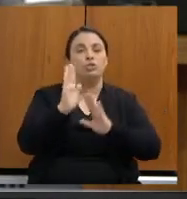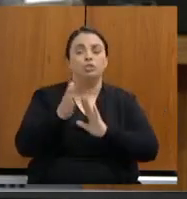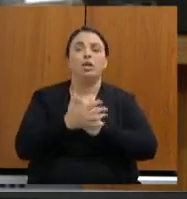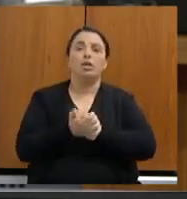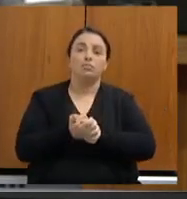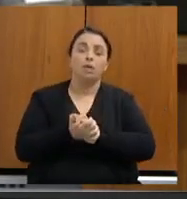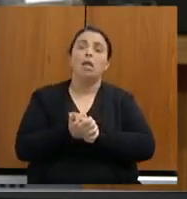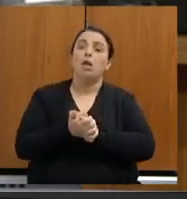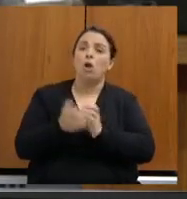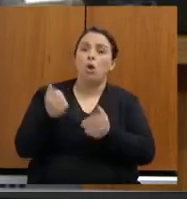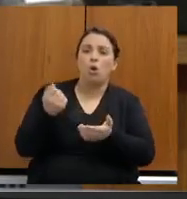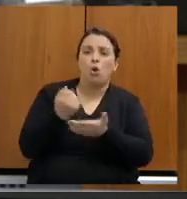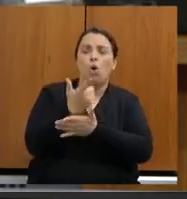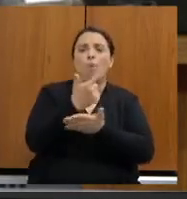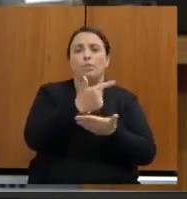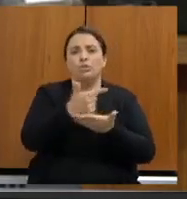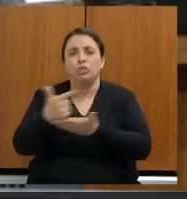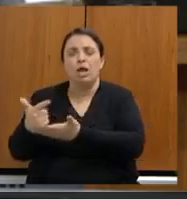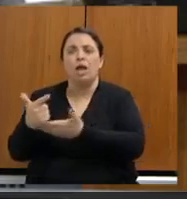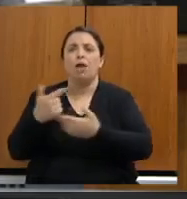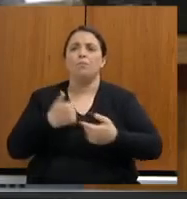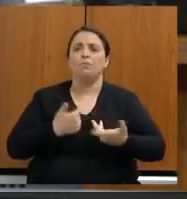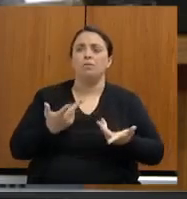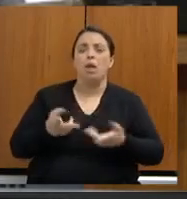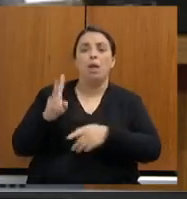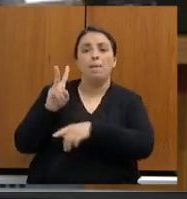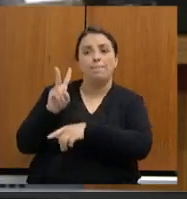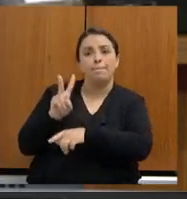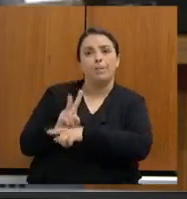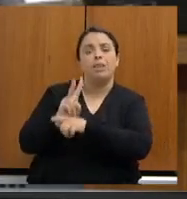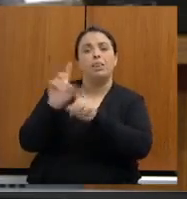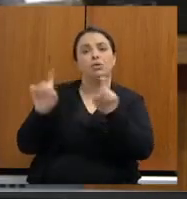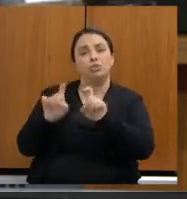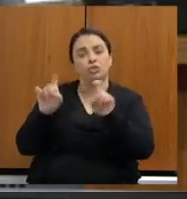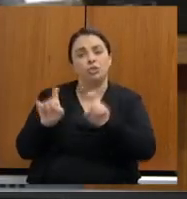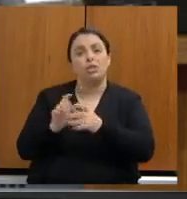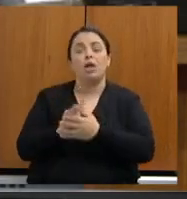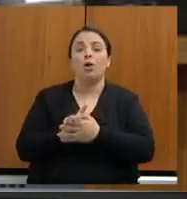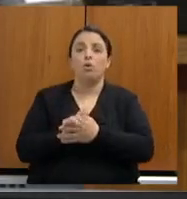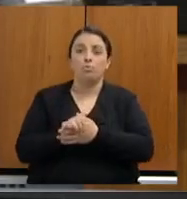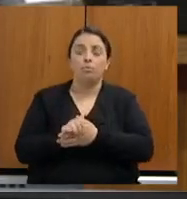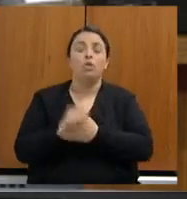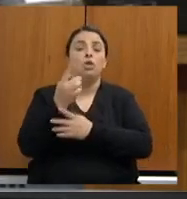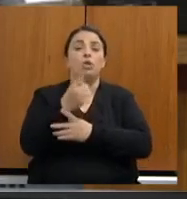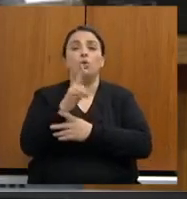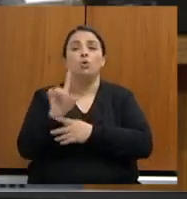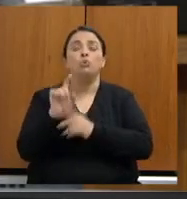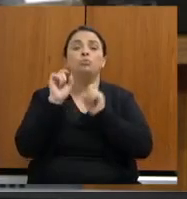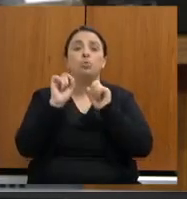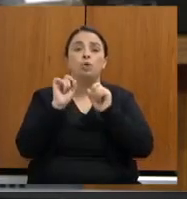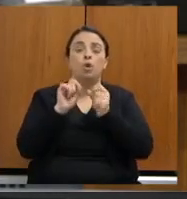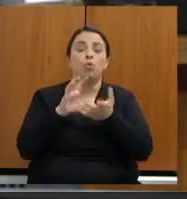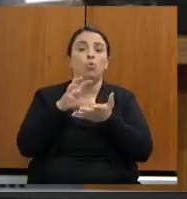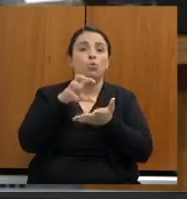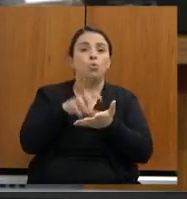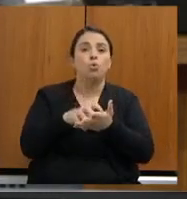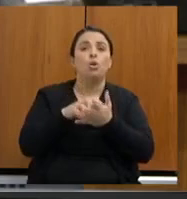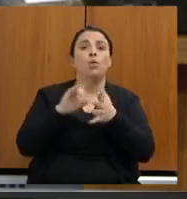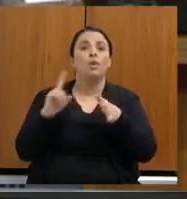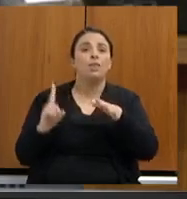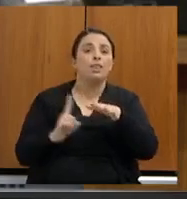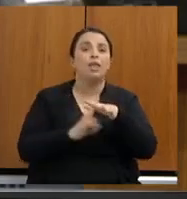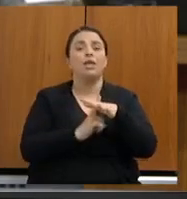digital sala de depoimento especial e por último e o núcleo Integrado de